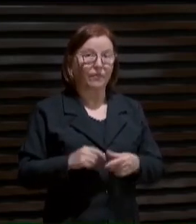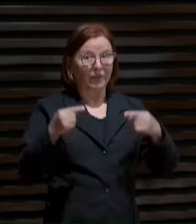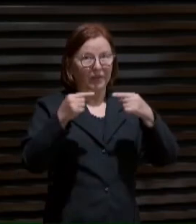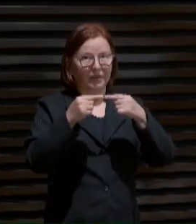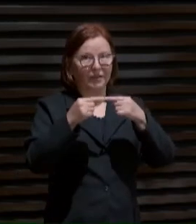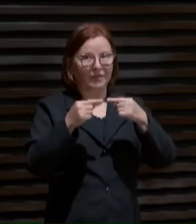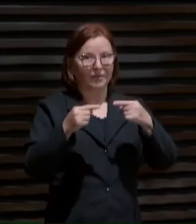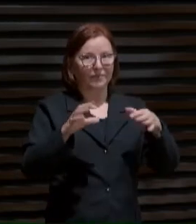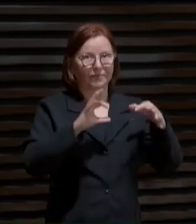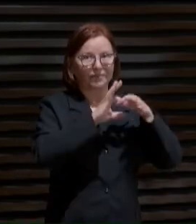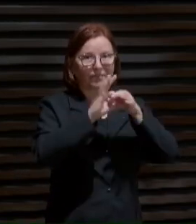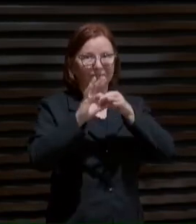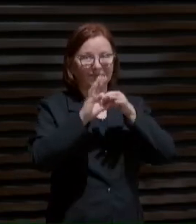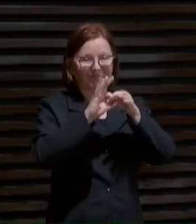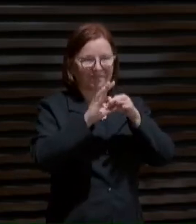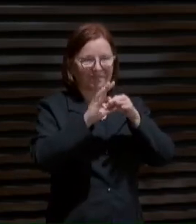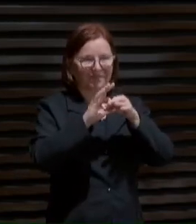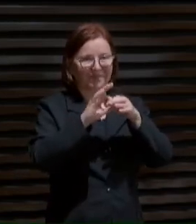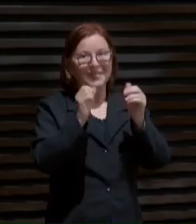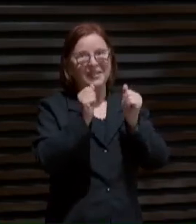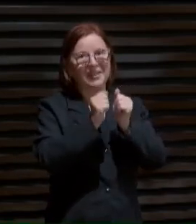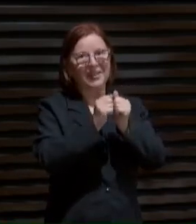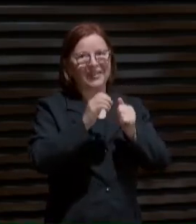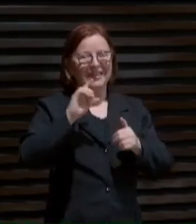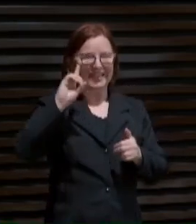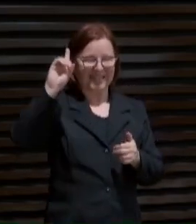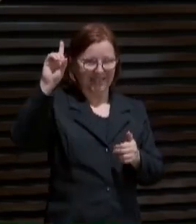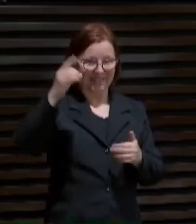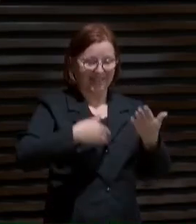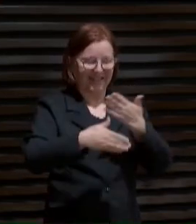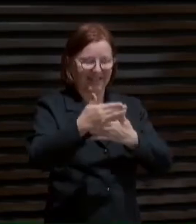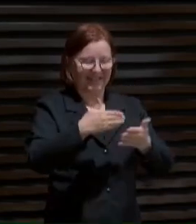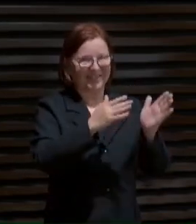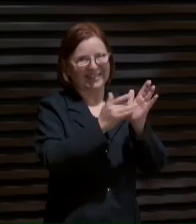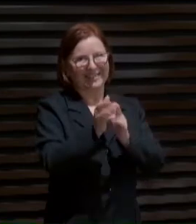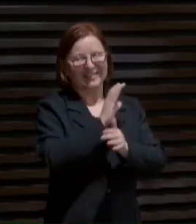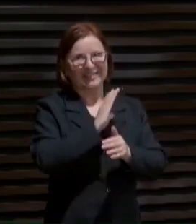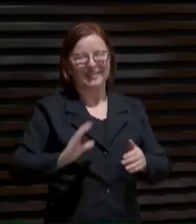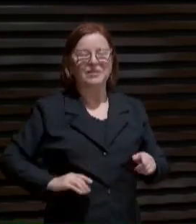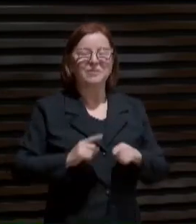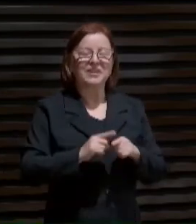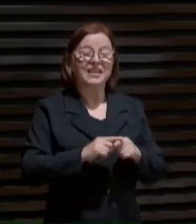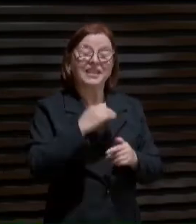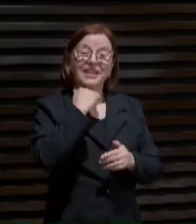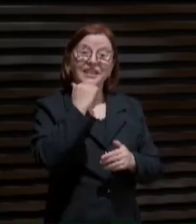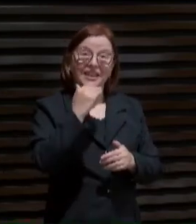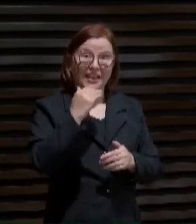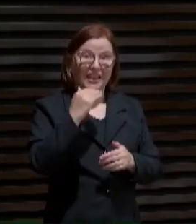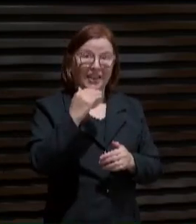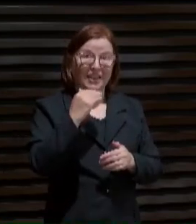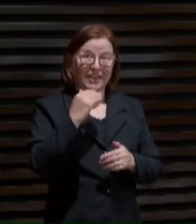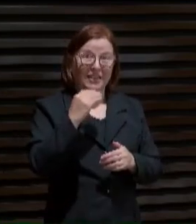Deus provido por meio de Jesus Cristo porque ninguém pode chegar ao pai senão o meio de Jesus